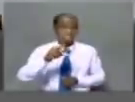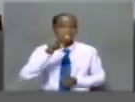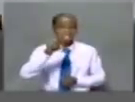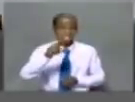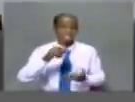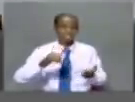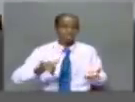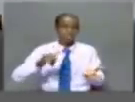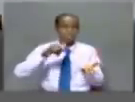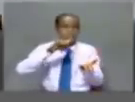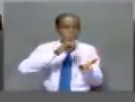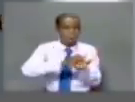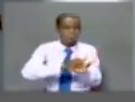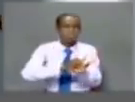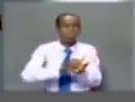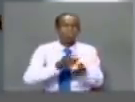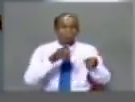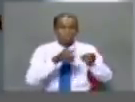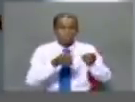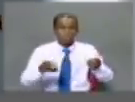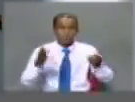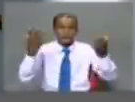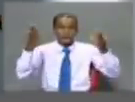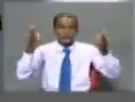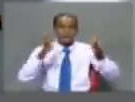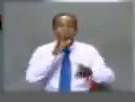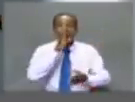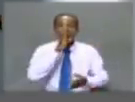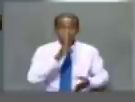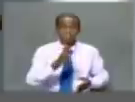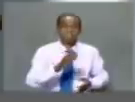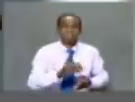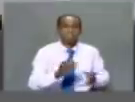com muito boas condições, e não custou mais de